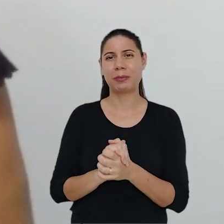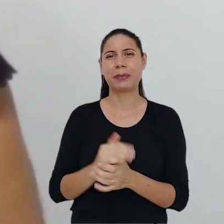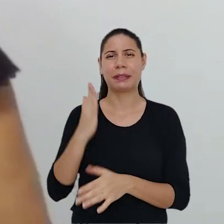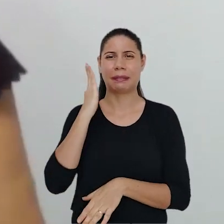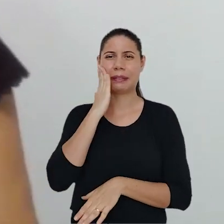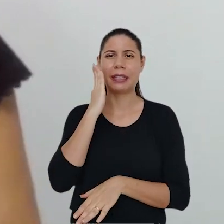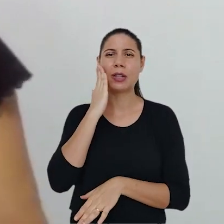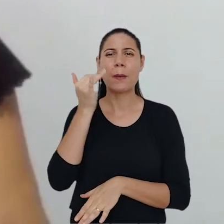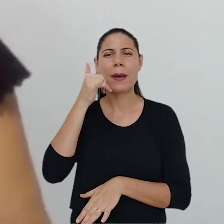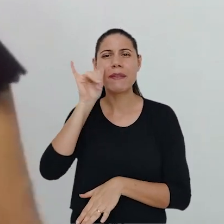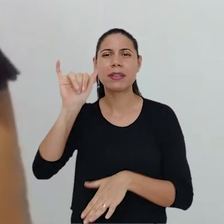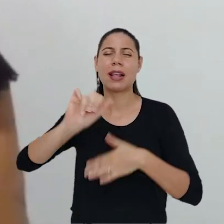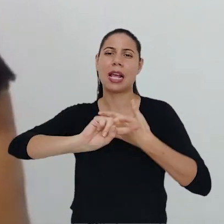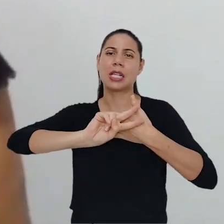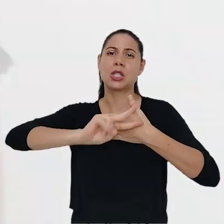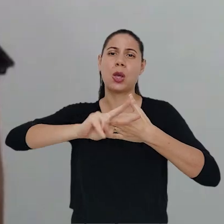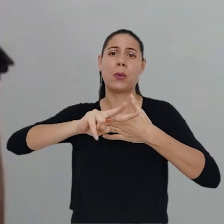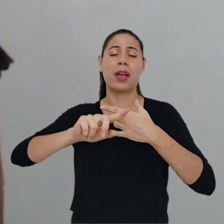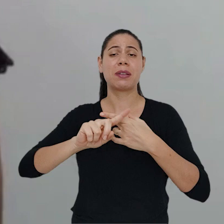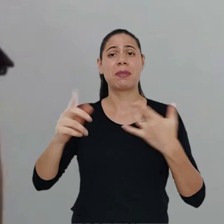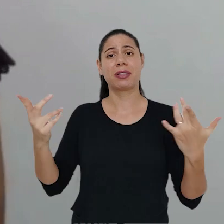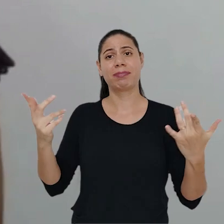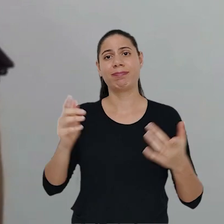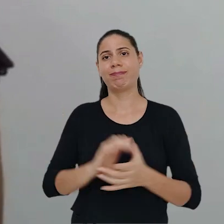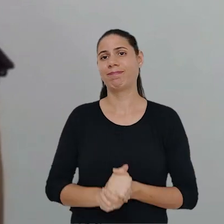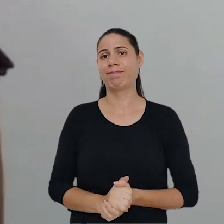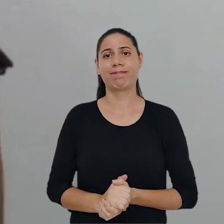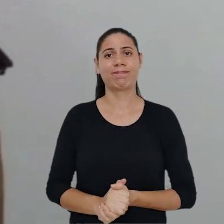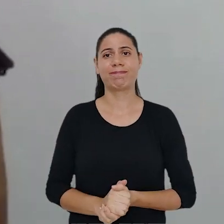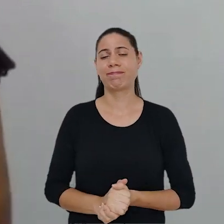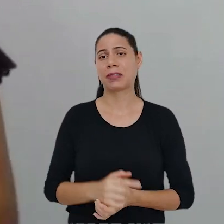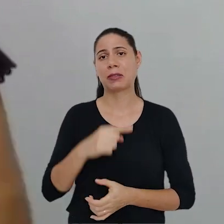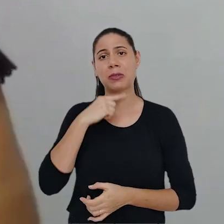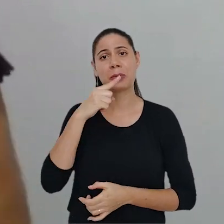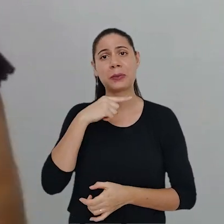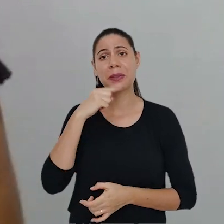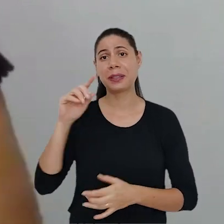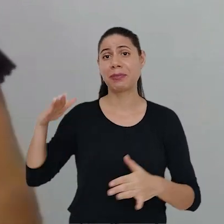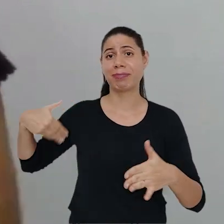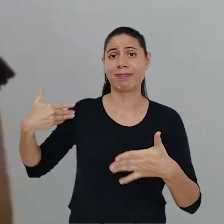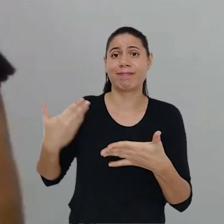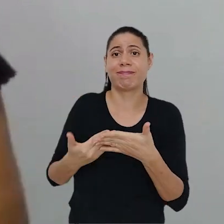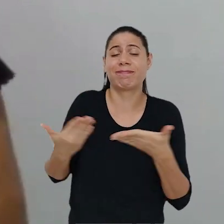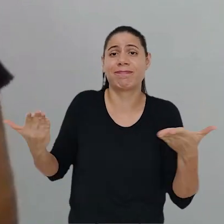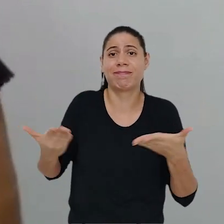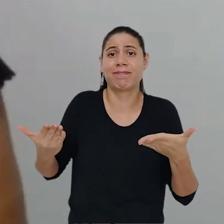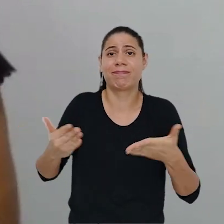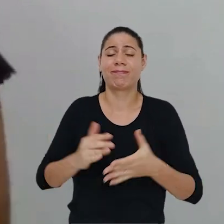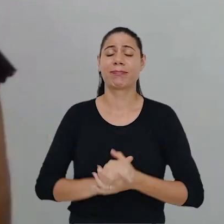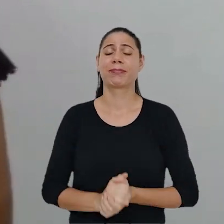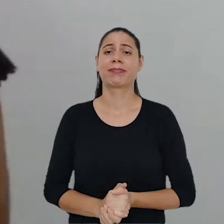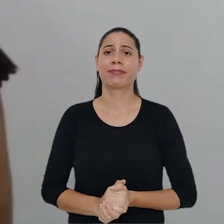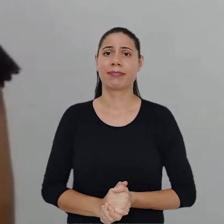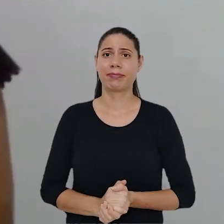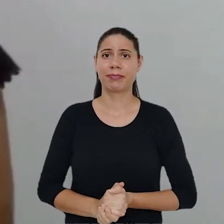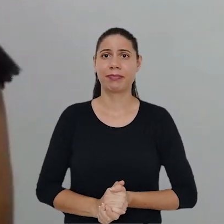queria dizer, para ver se ela não ficava com sequela, né? Só que aí, ela não, até hoje ela não conseguiu.